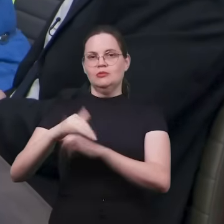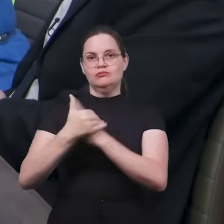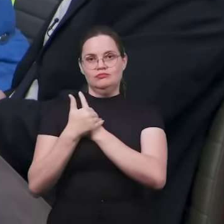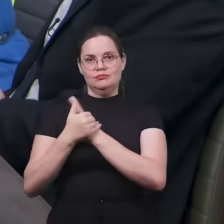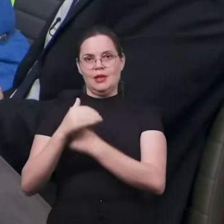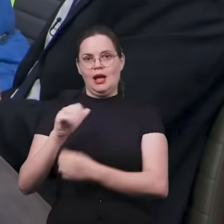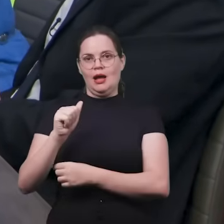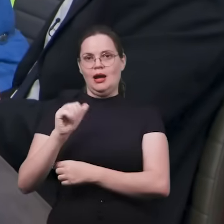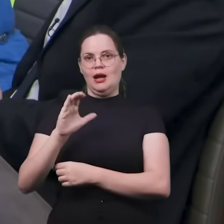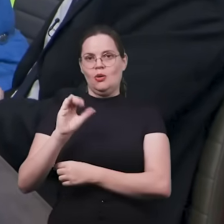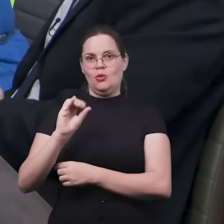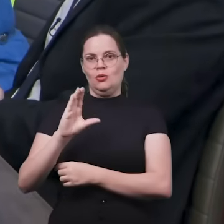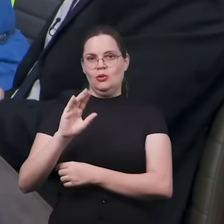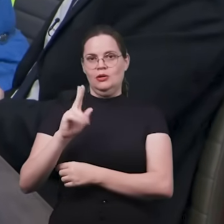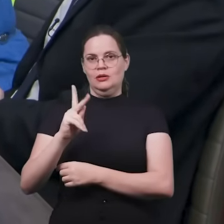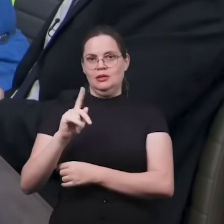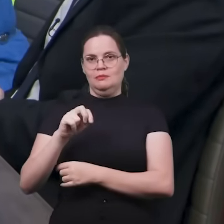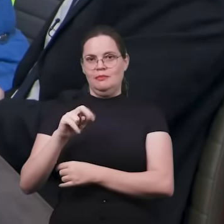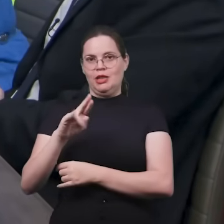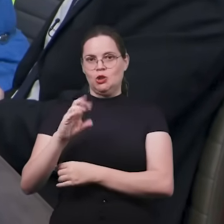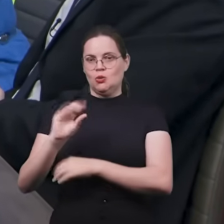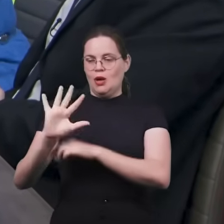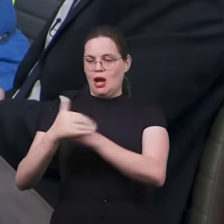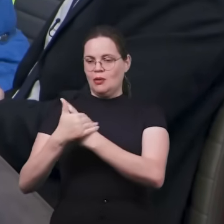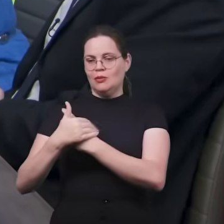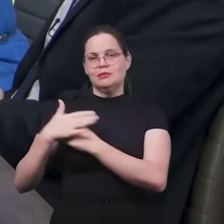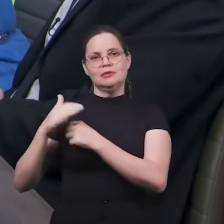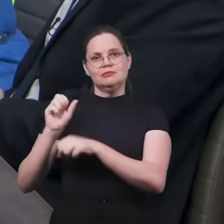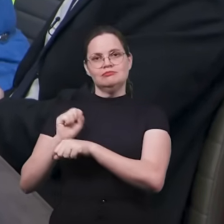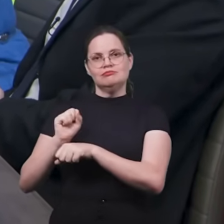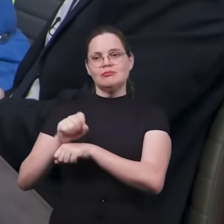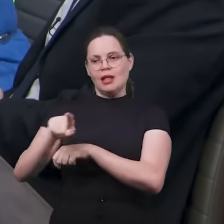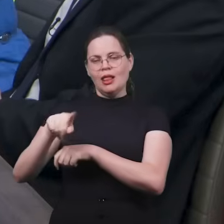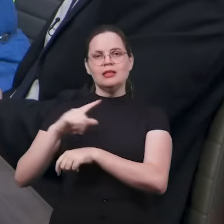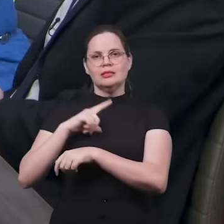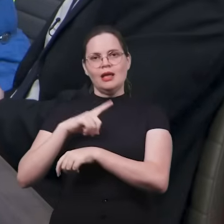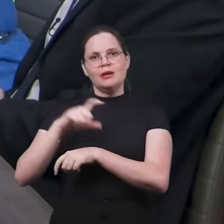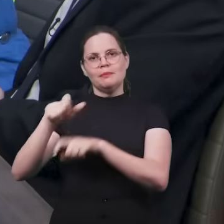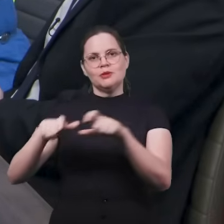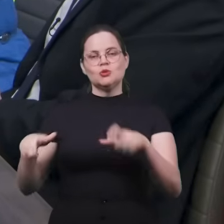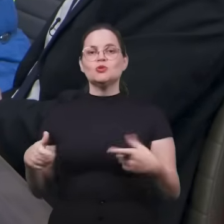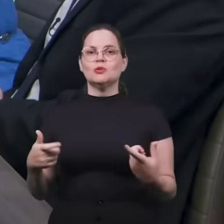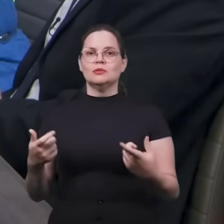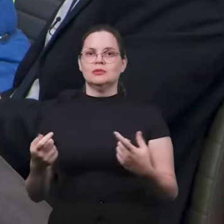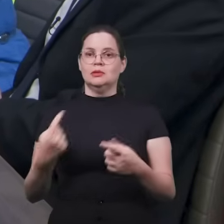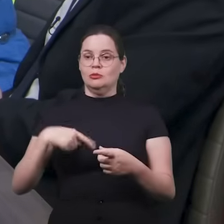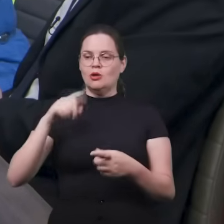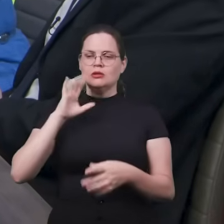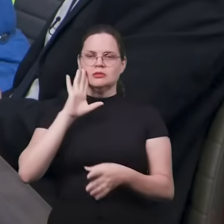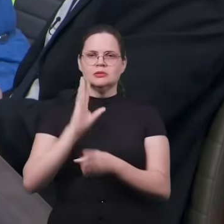esse acolhimento. Ou seja, ali nós estamos esperando que os